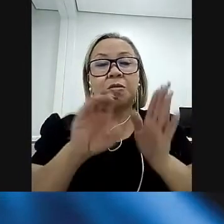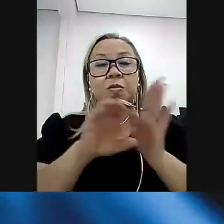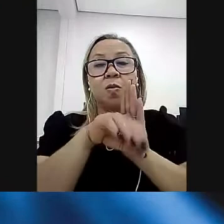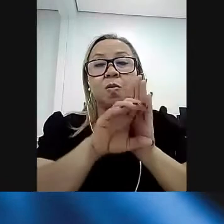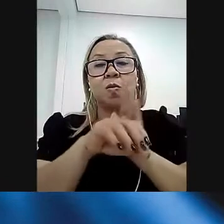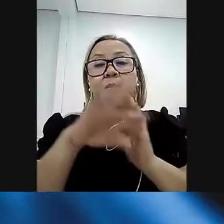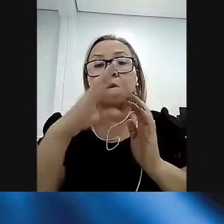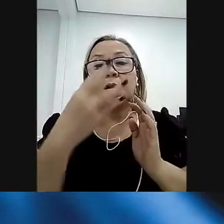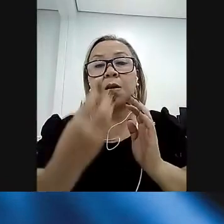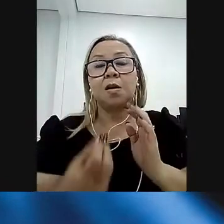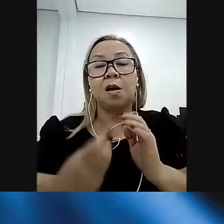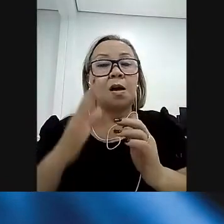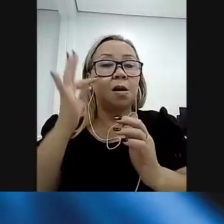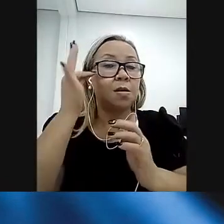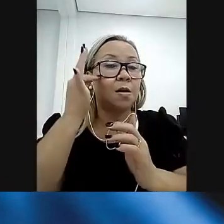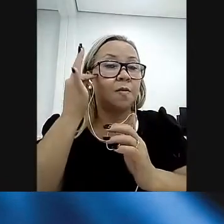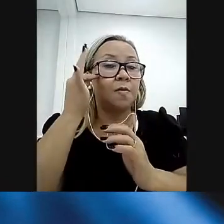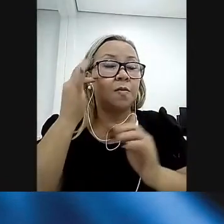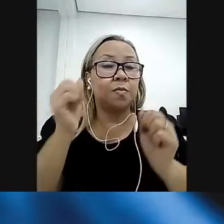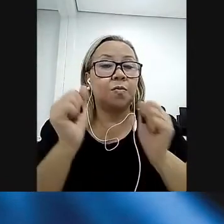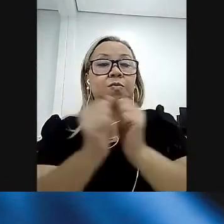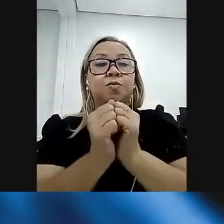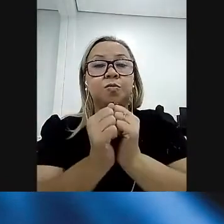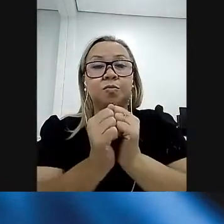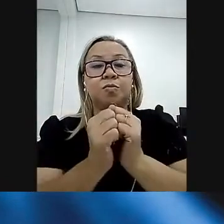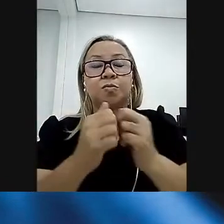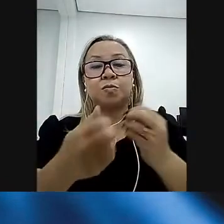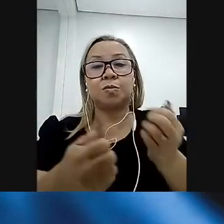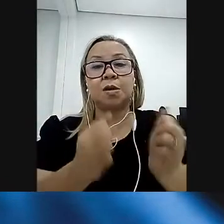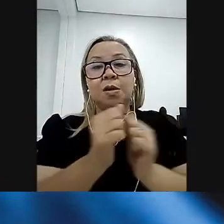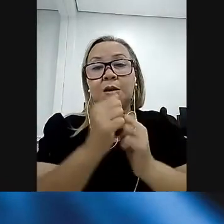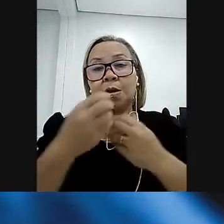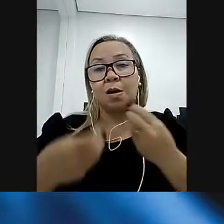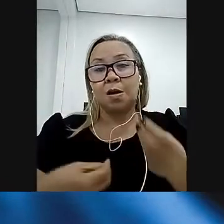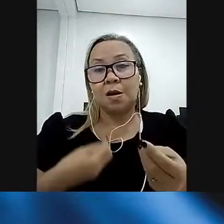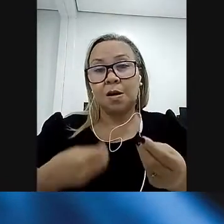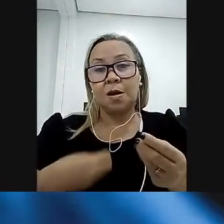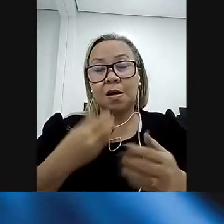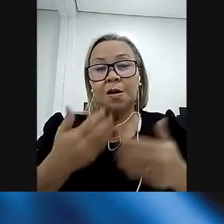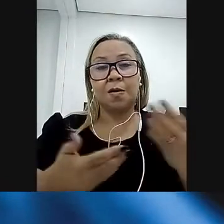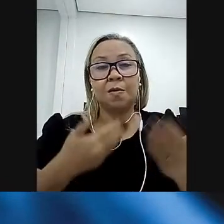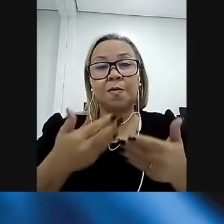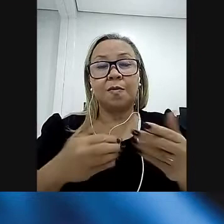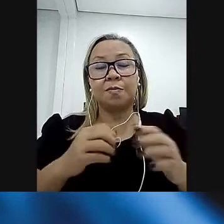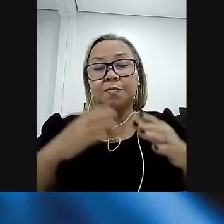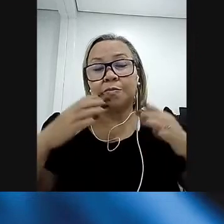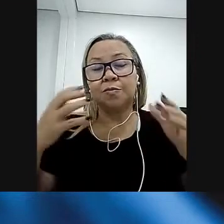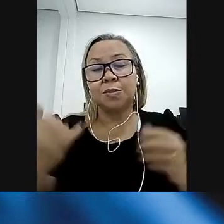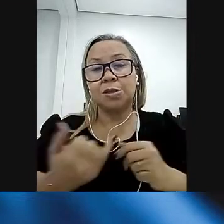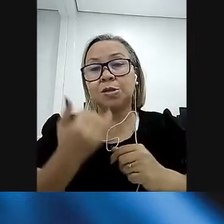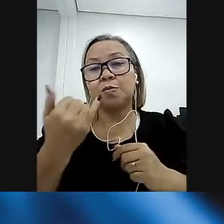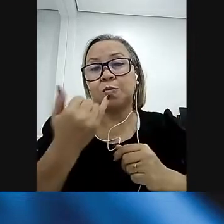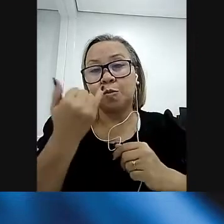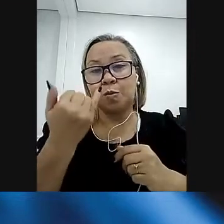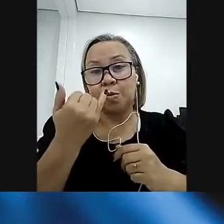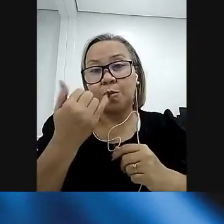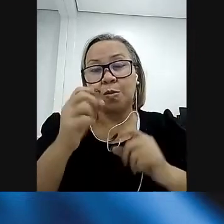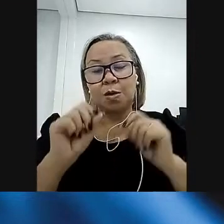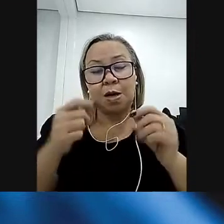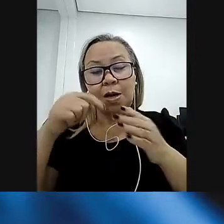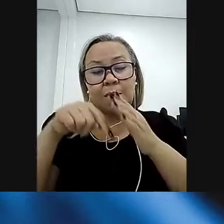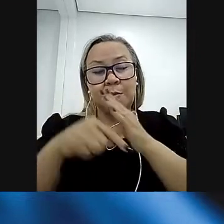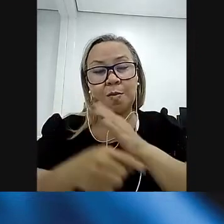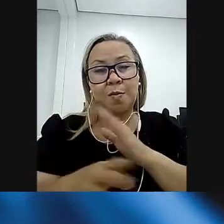na filosofia e na convivência de grande importância e profundos